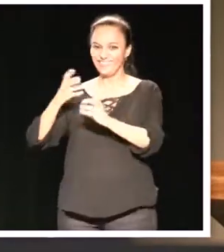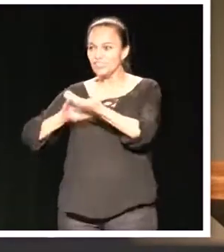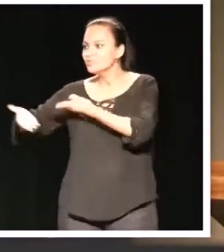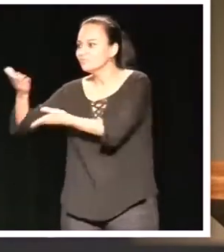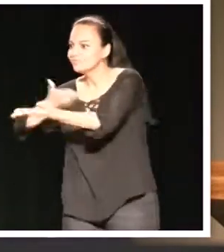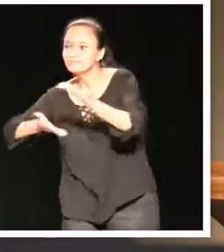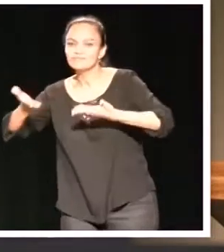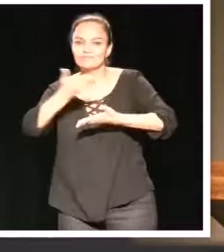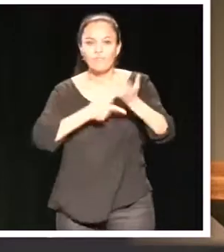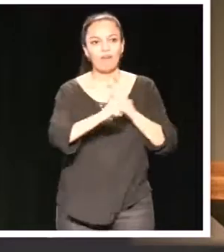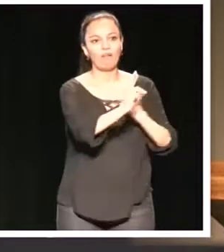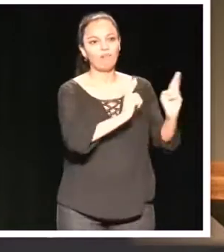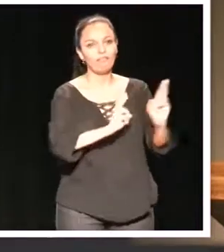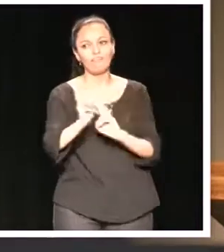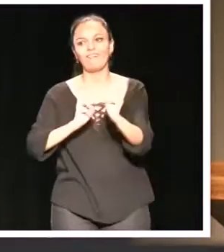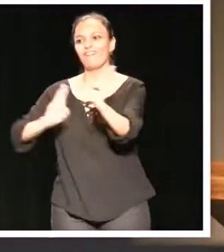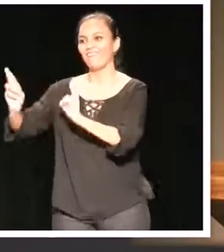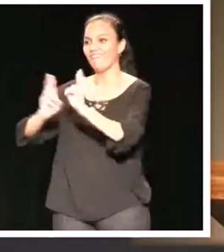de nós.